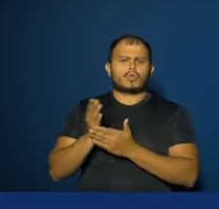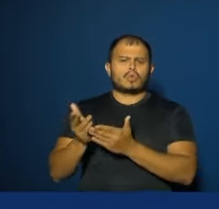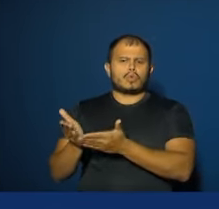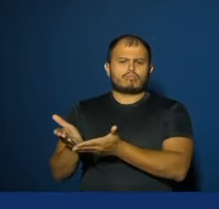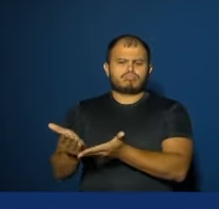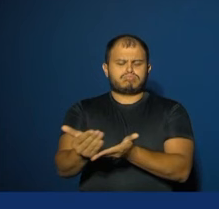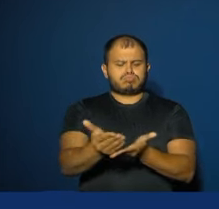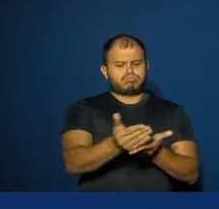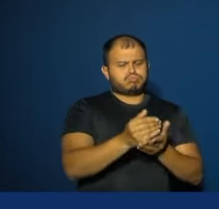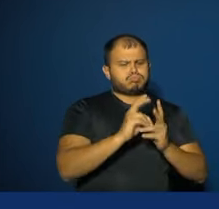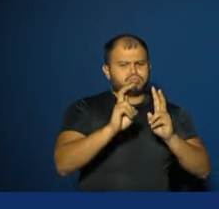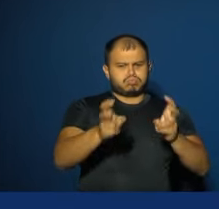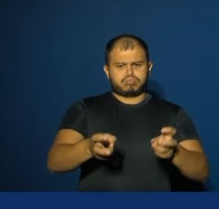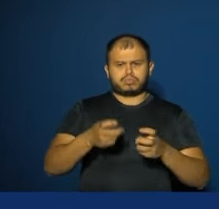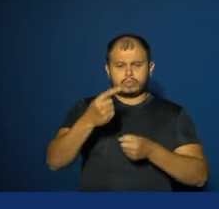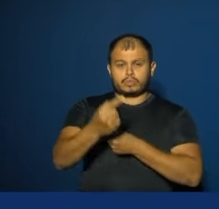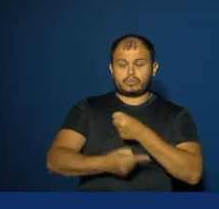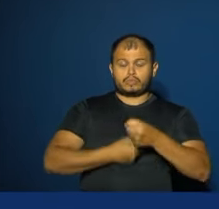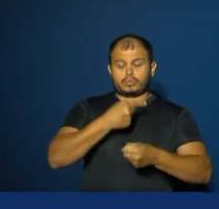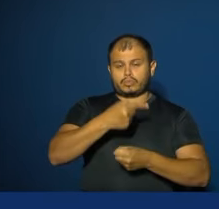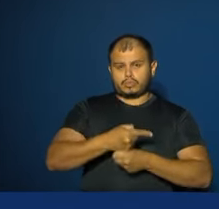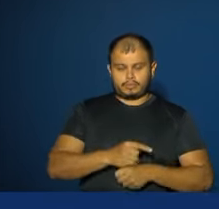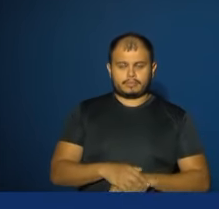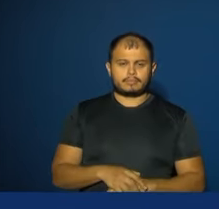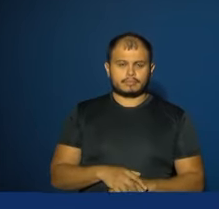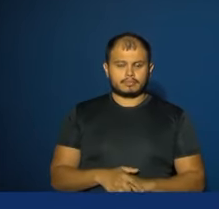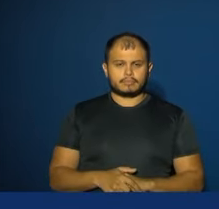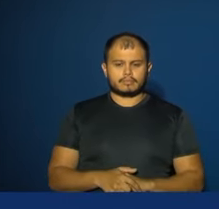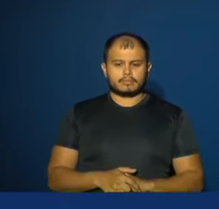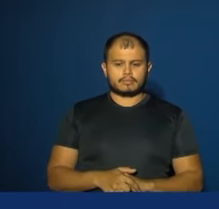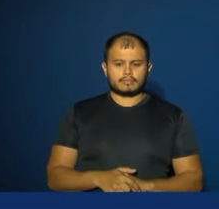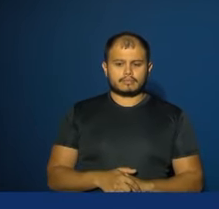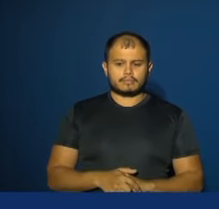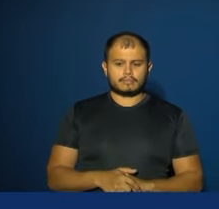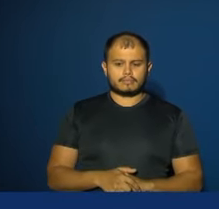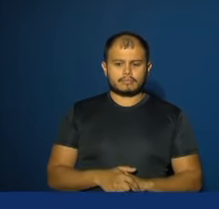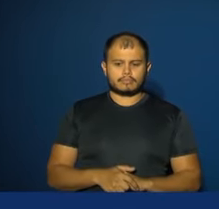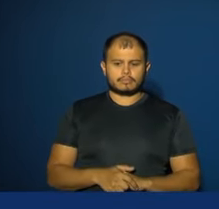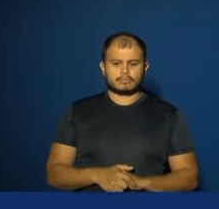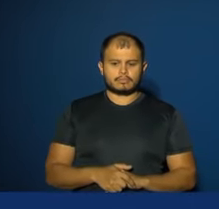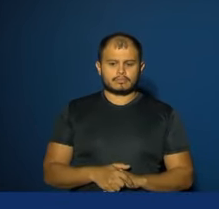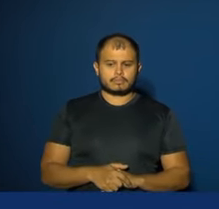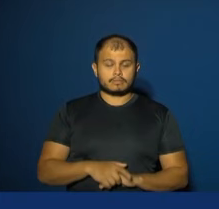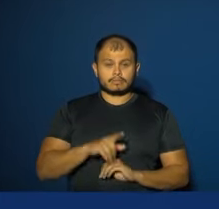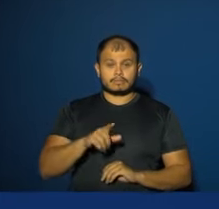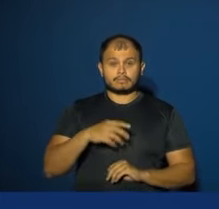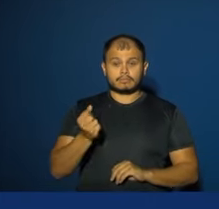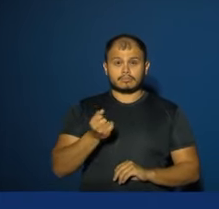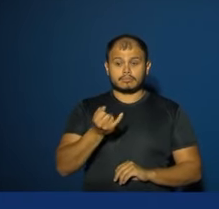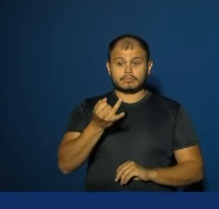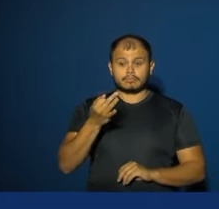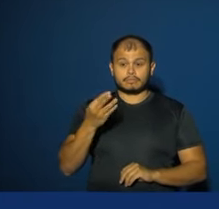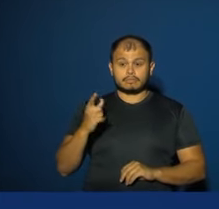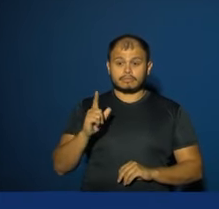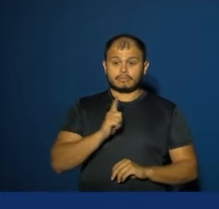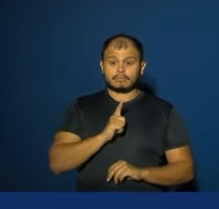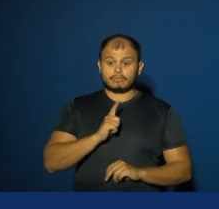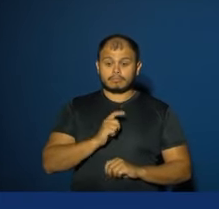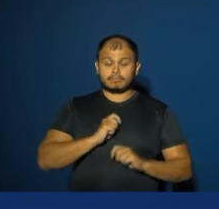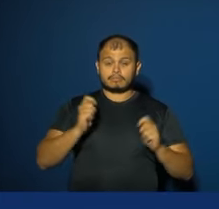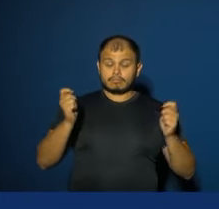de distribuição em um ano. Essa quantidade de subsídios, ela